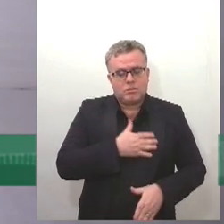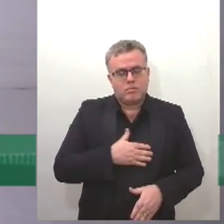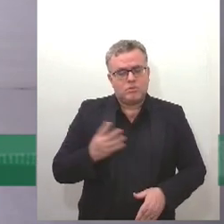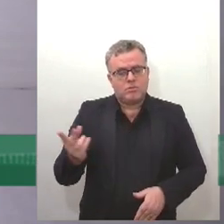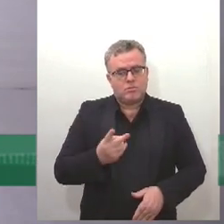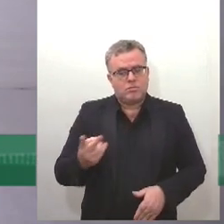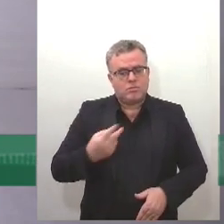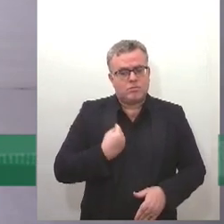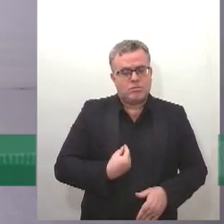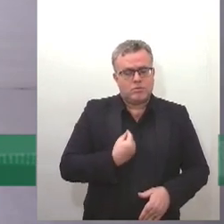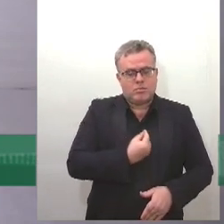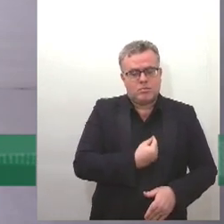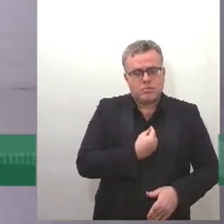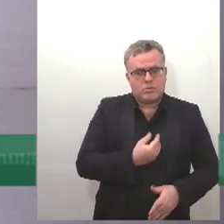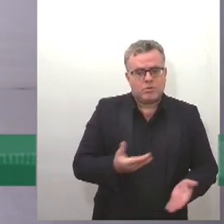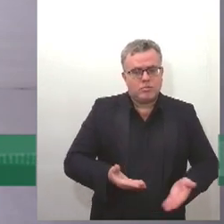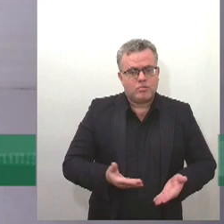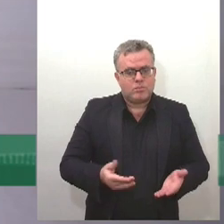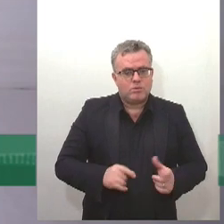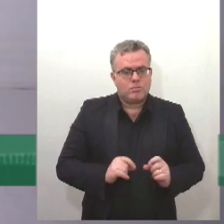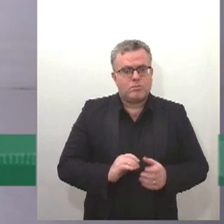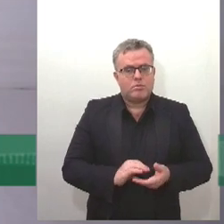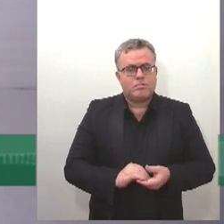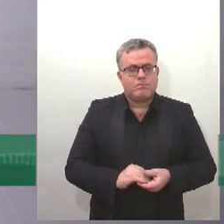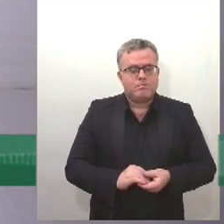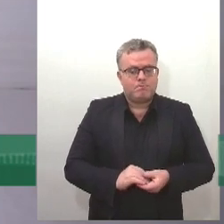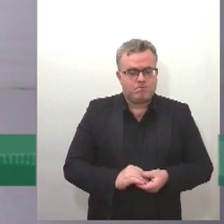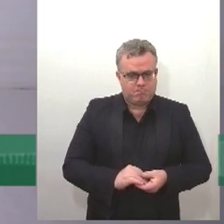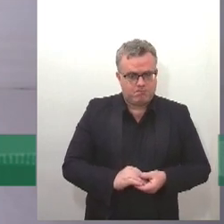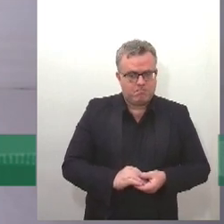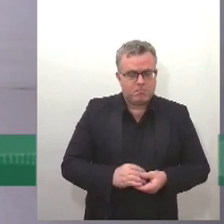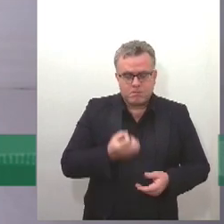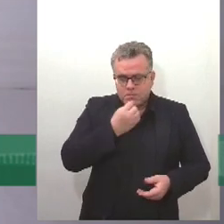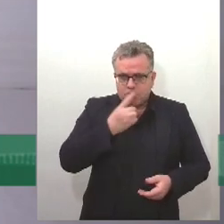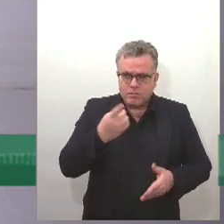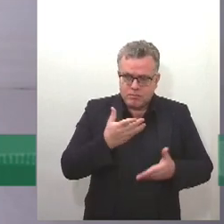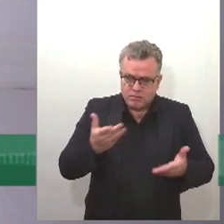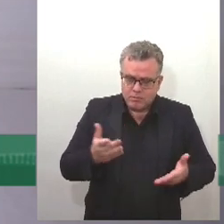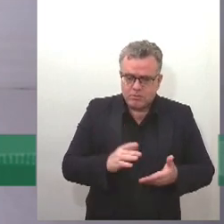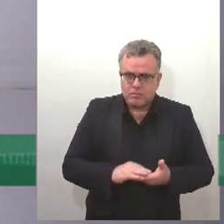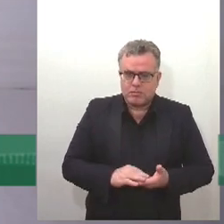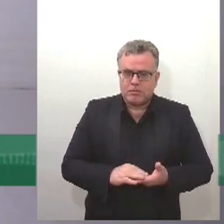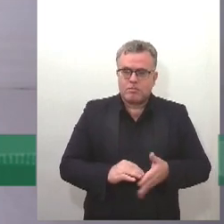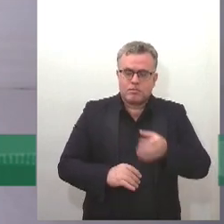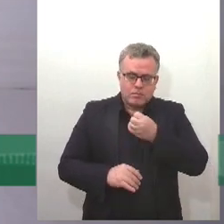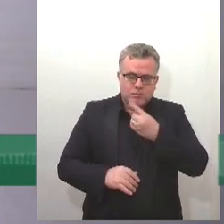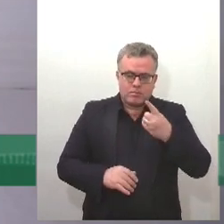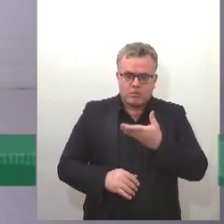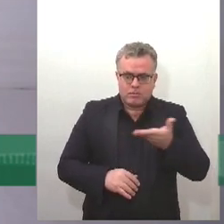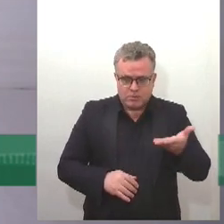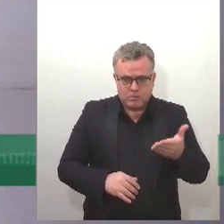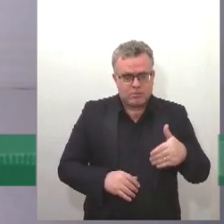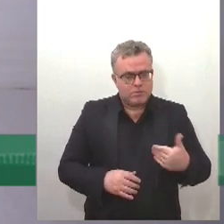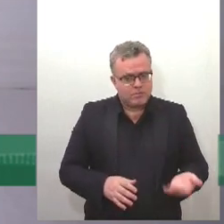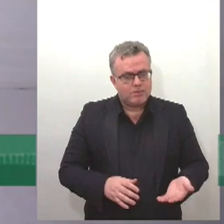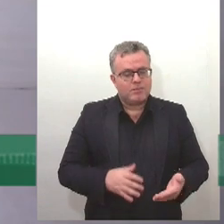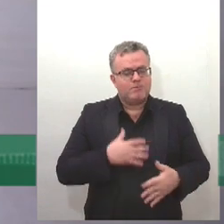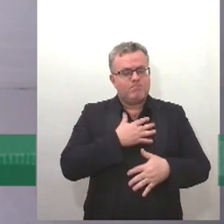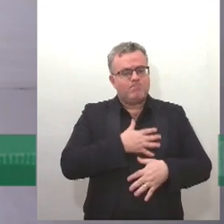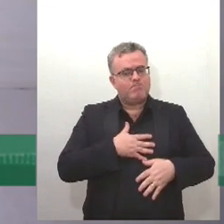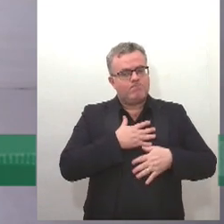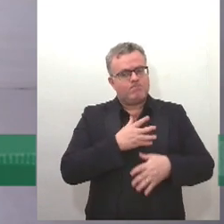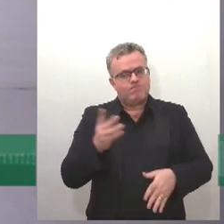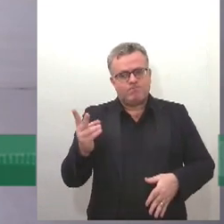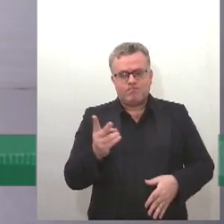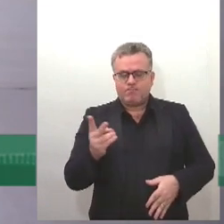em Pauta Bom dia Bom dia Aline Olha é um prazer receber vocês aqui principalmente